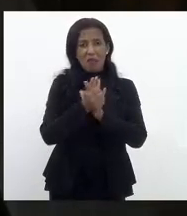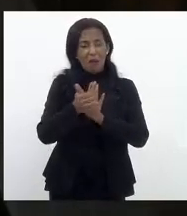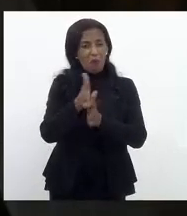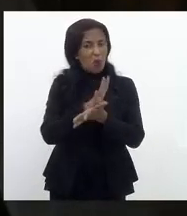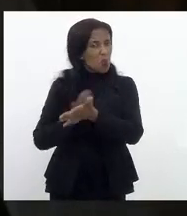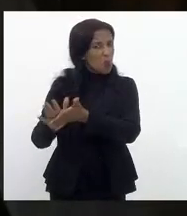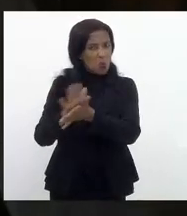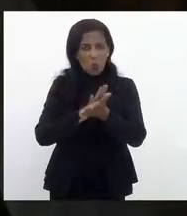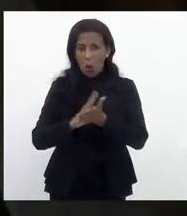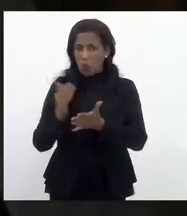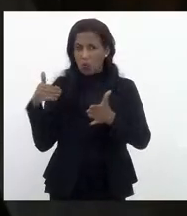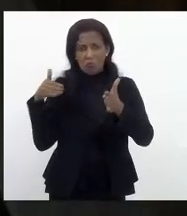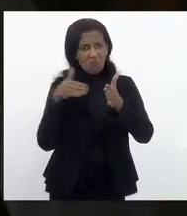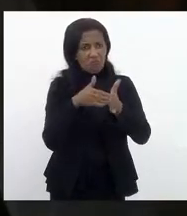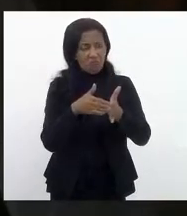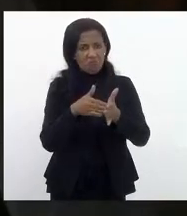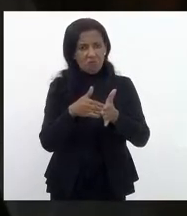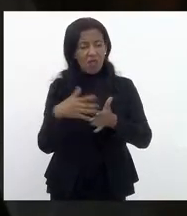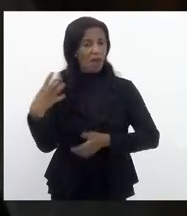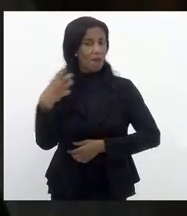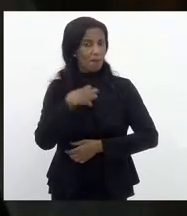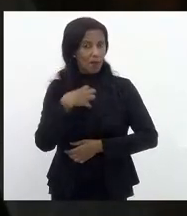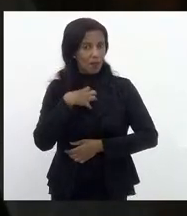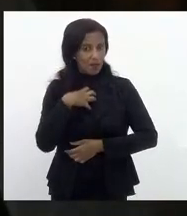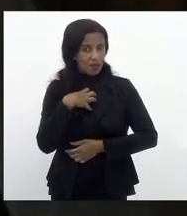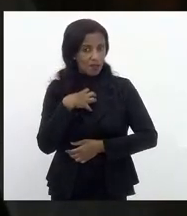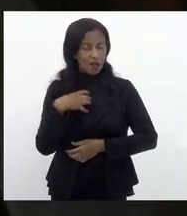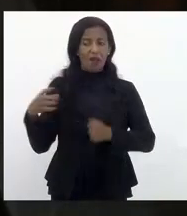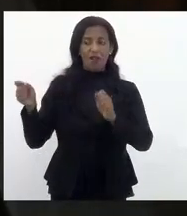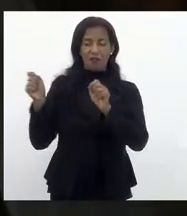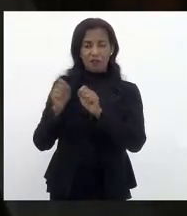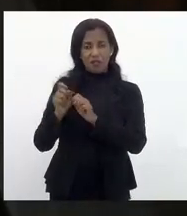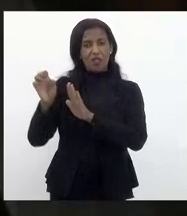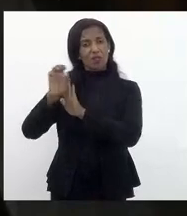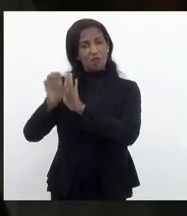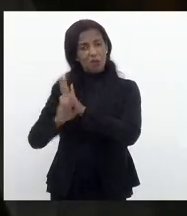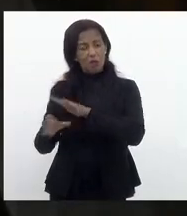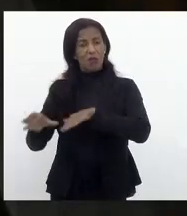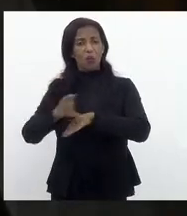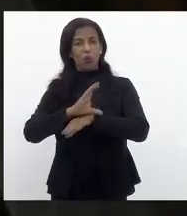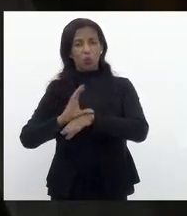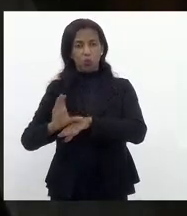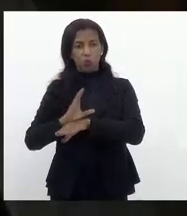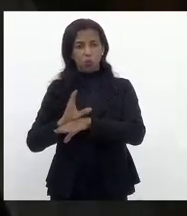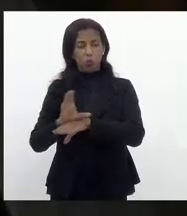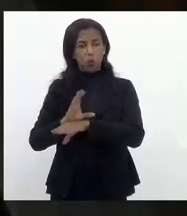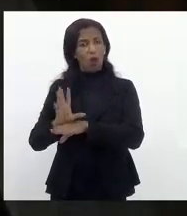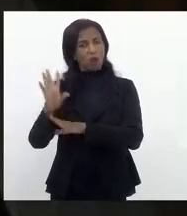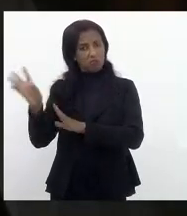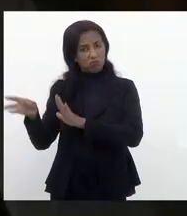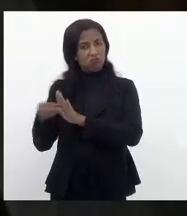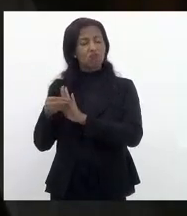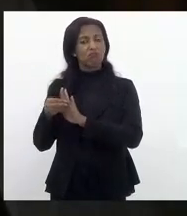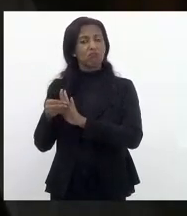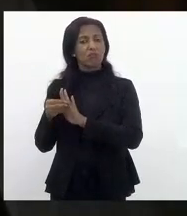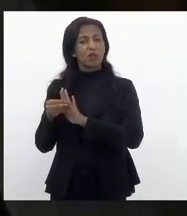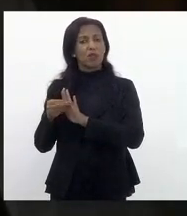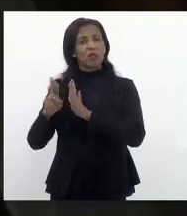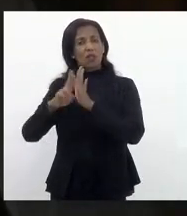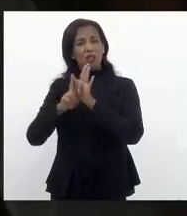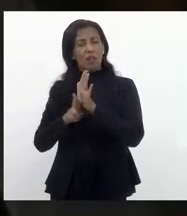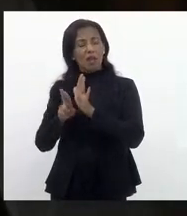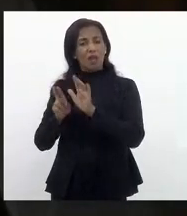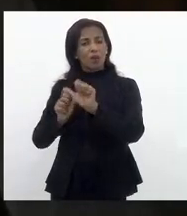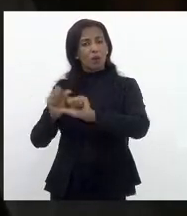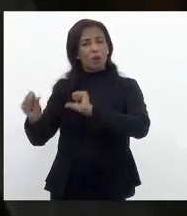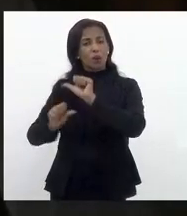nenhum e a Bahia fez uma Emenda Constitucional que está promulgada que a regra